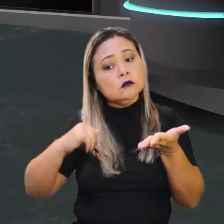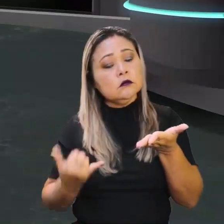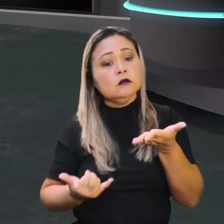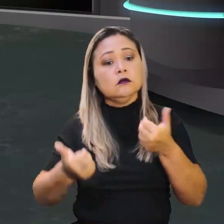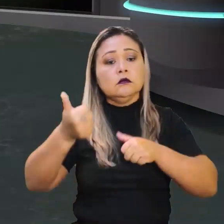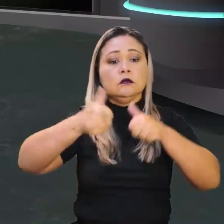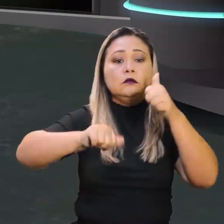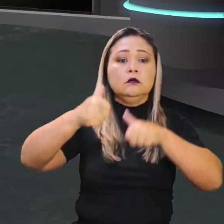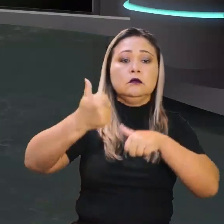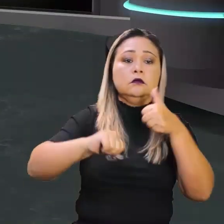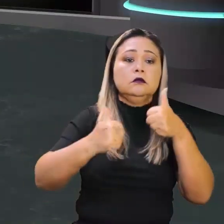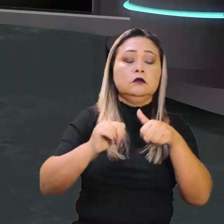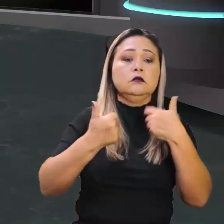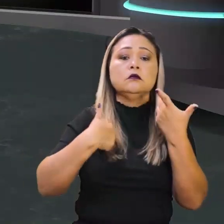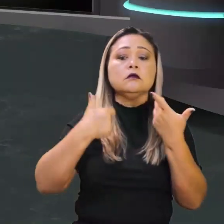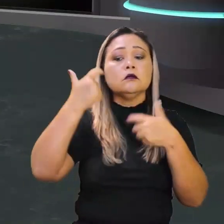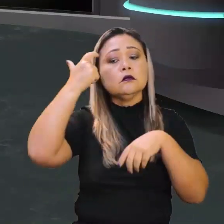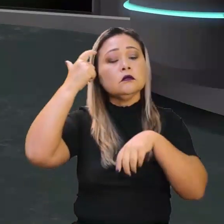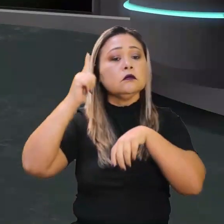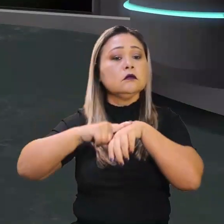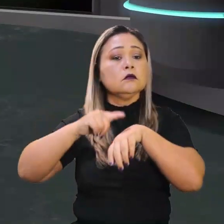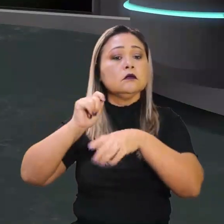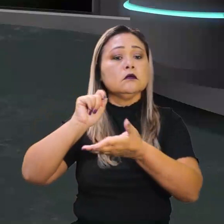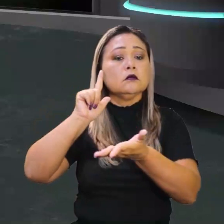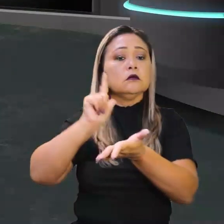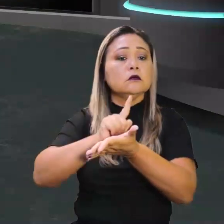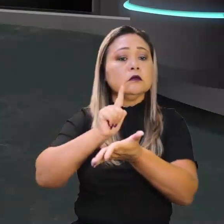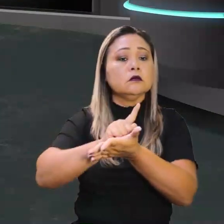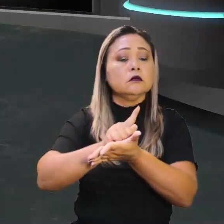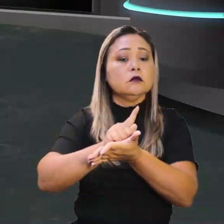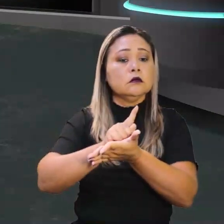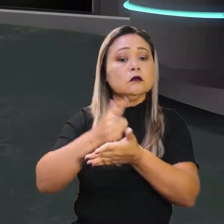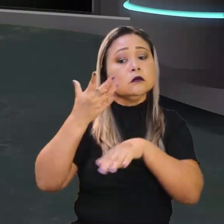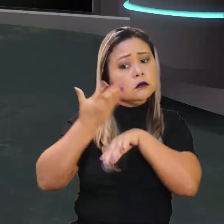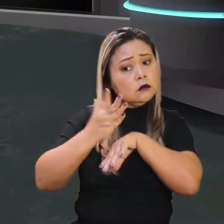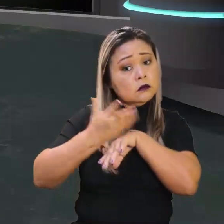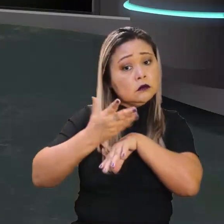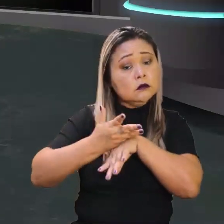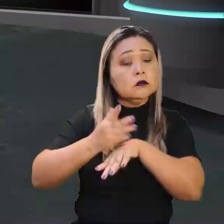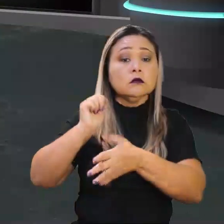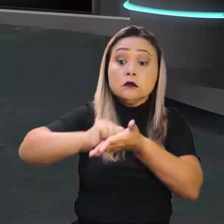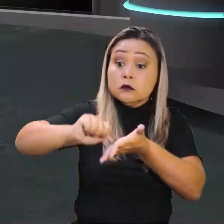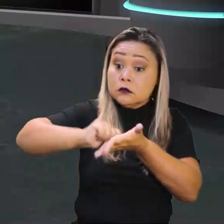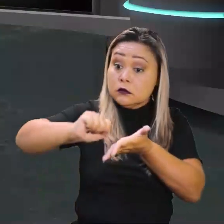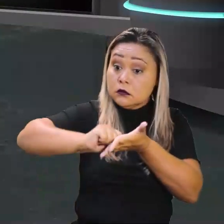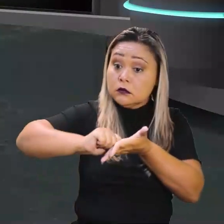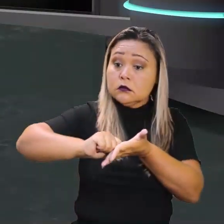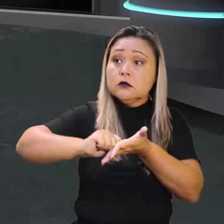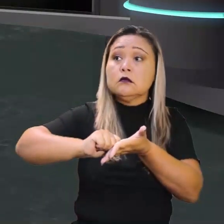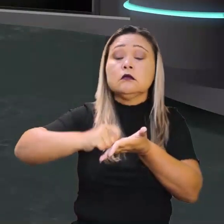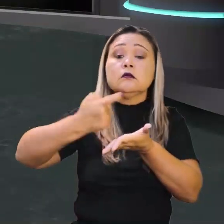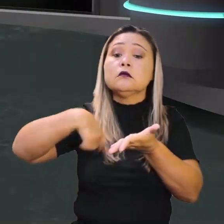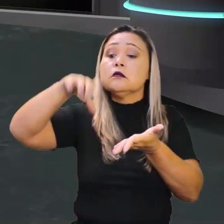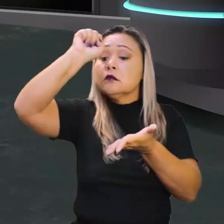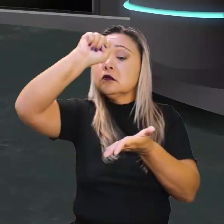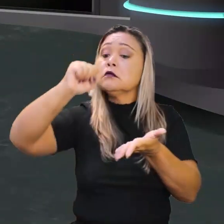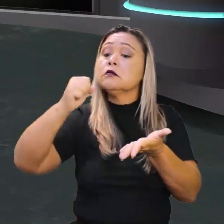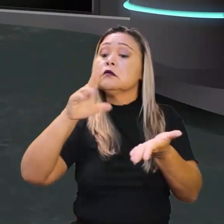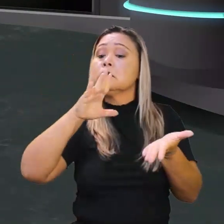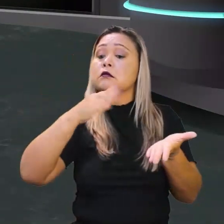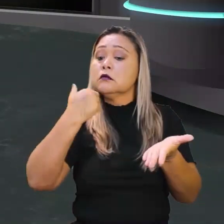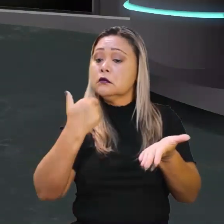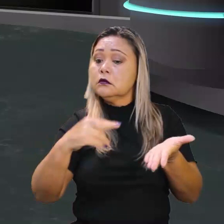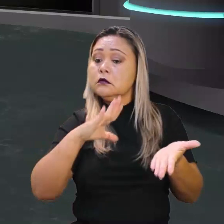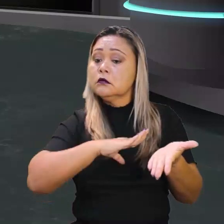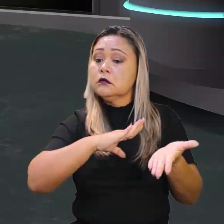para analisar, colocar suas ideias no papel, né? Treinar aí a escrita. Vocês aprendem lá em língua portuguesa